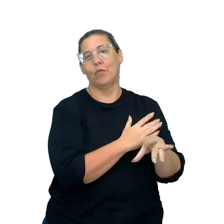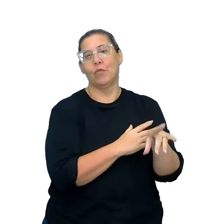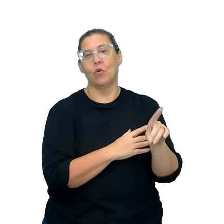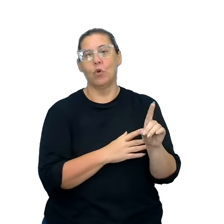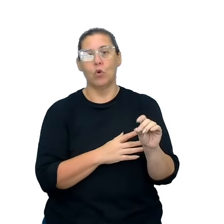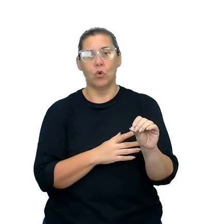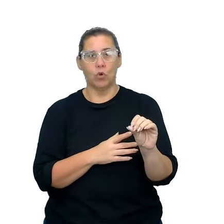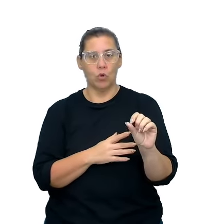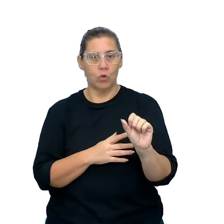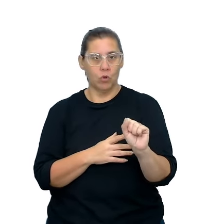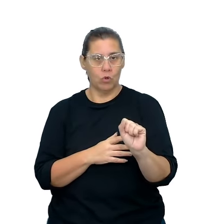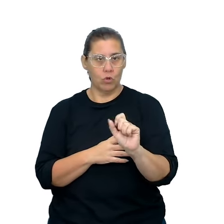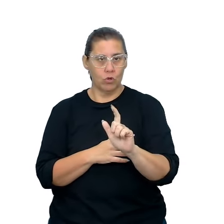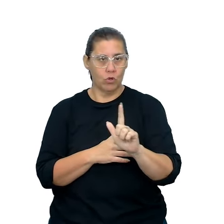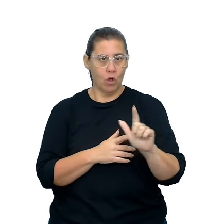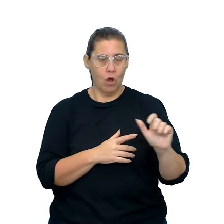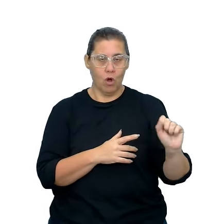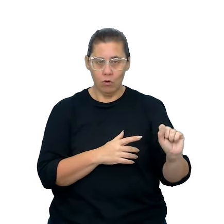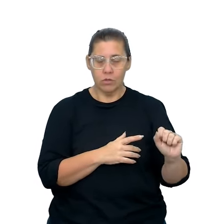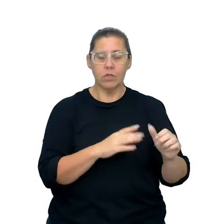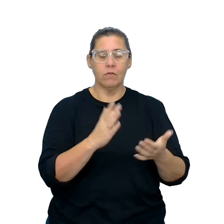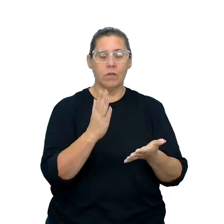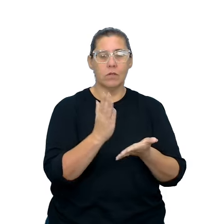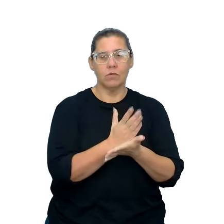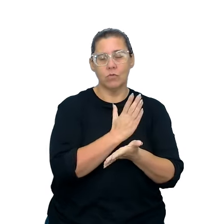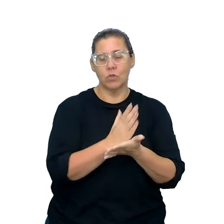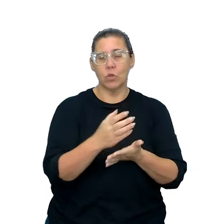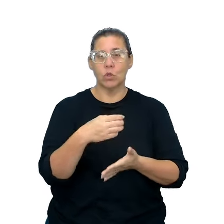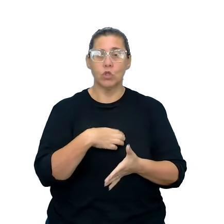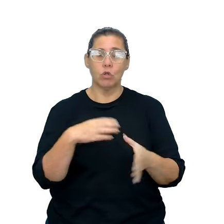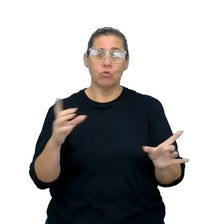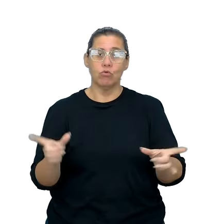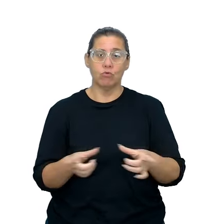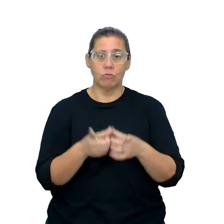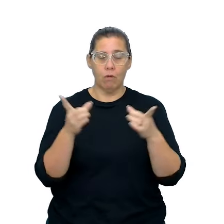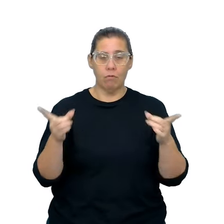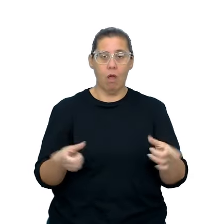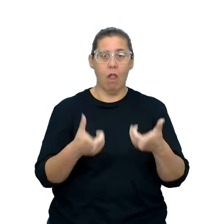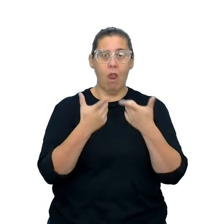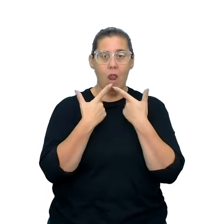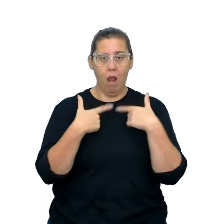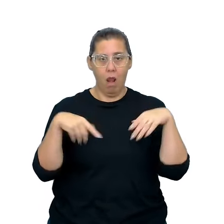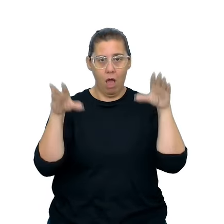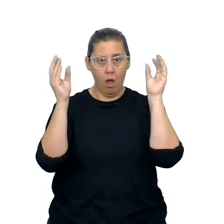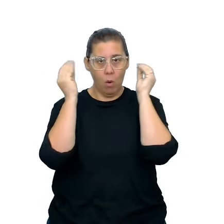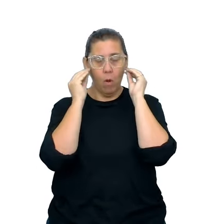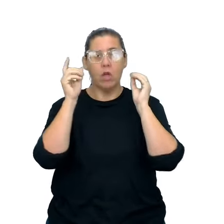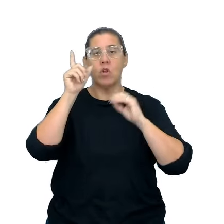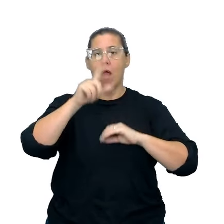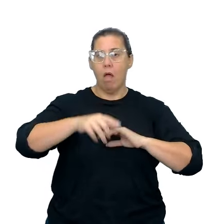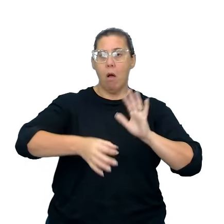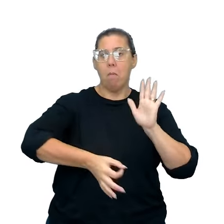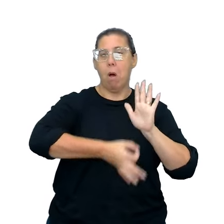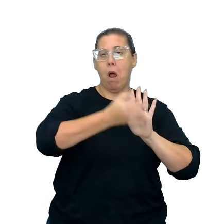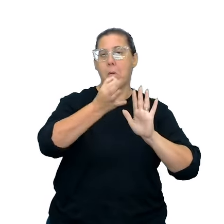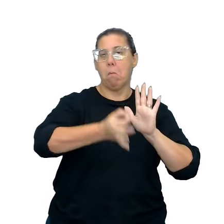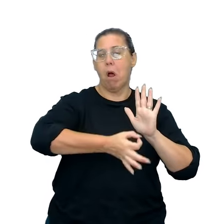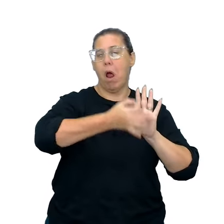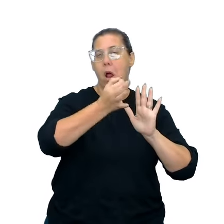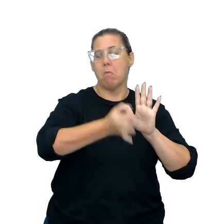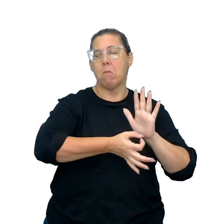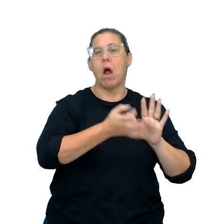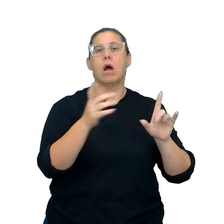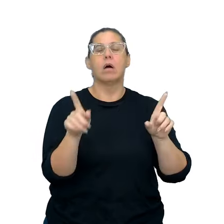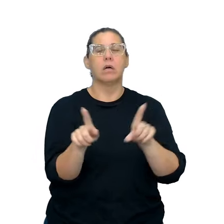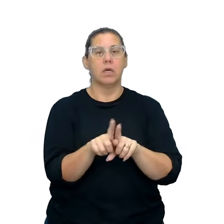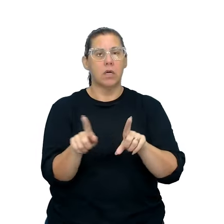que faz essa divisão de uma forma didática. A linguagem dominante é o argumentar, que também visa a mesma questão,